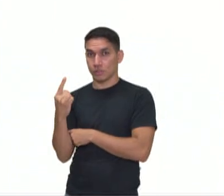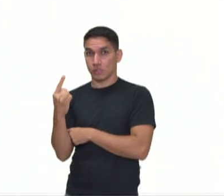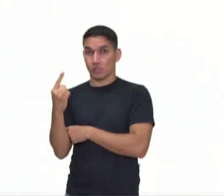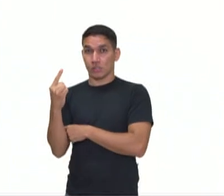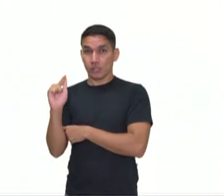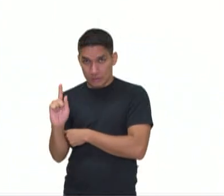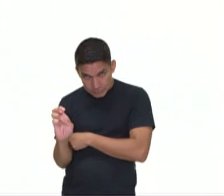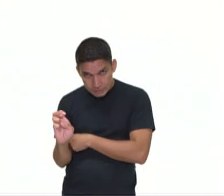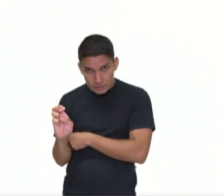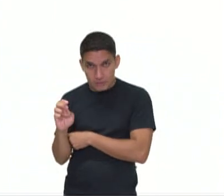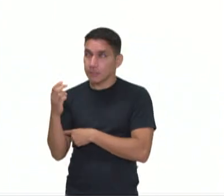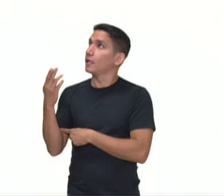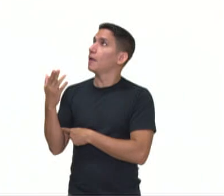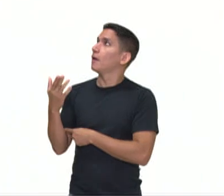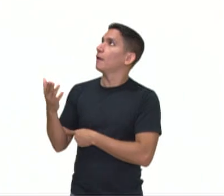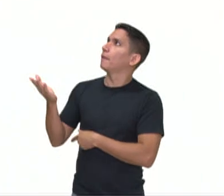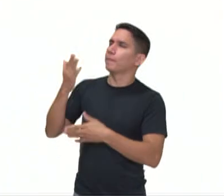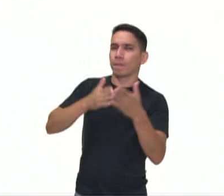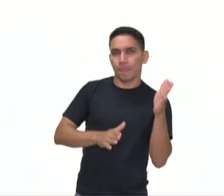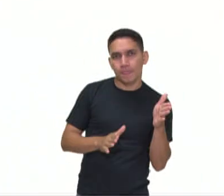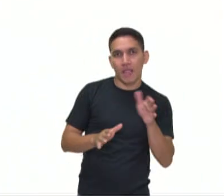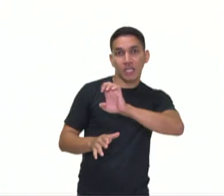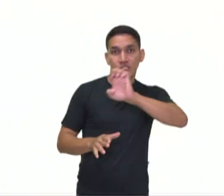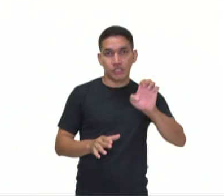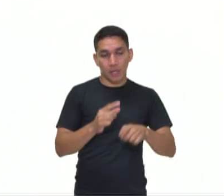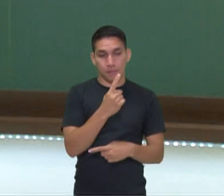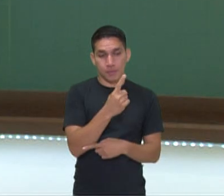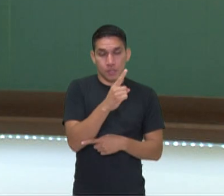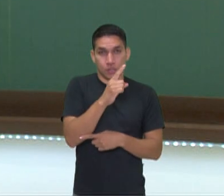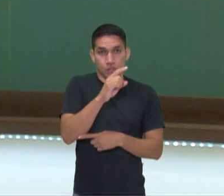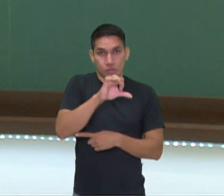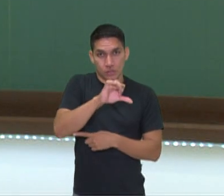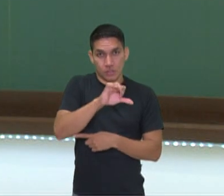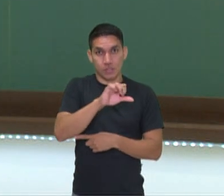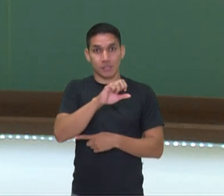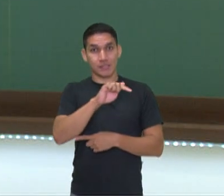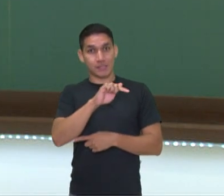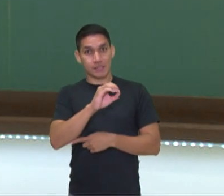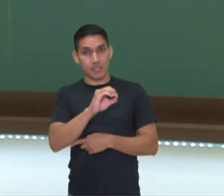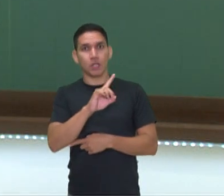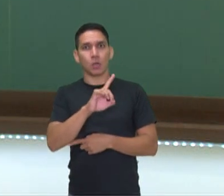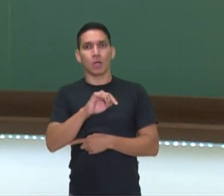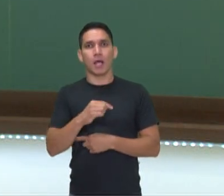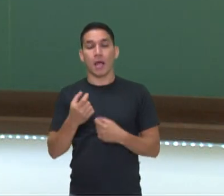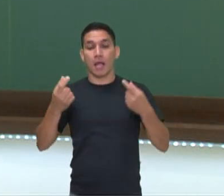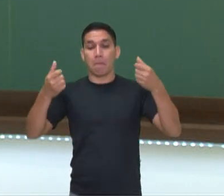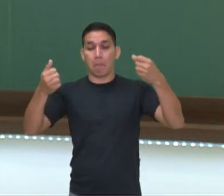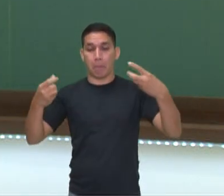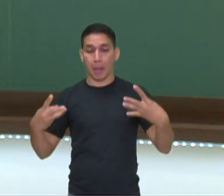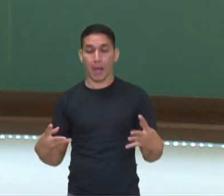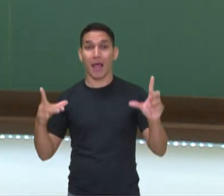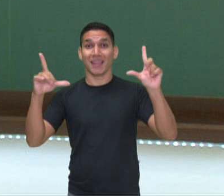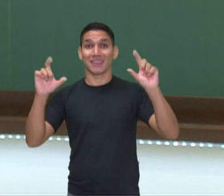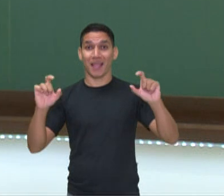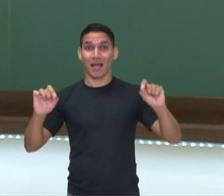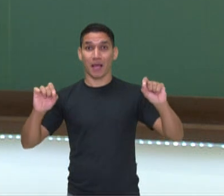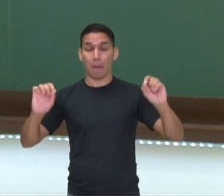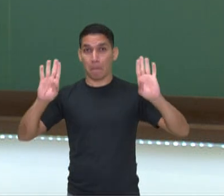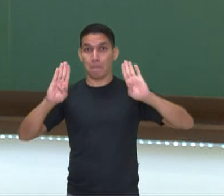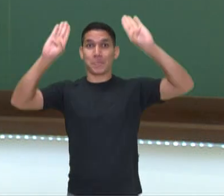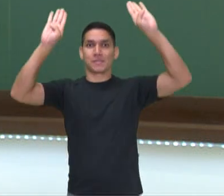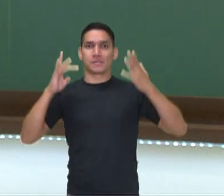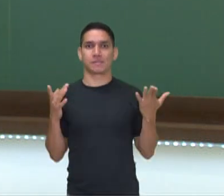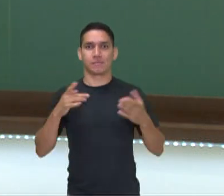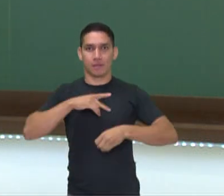você vai ver do lado esquerdo da tela. Então, nós temos aqui as 10 principais cidades. Nós vamos perceber, ó,